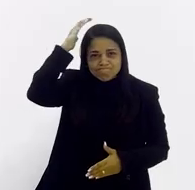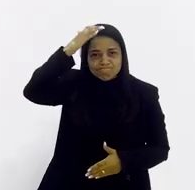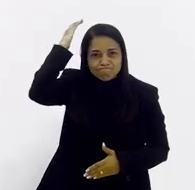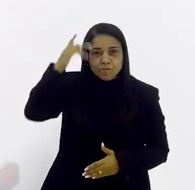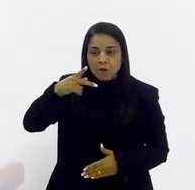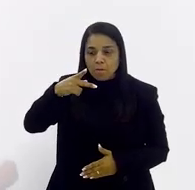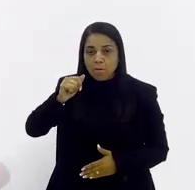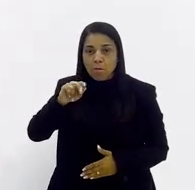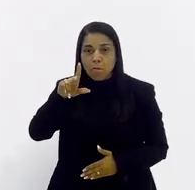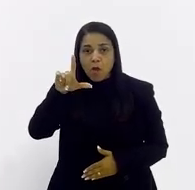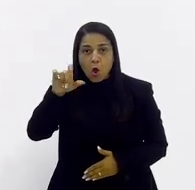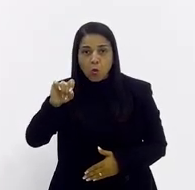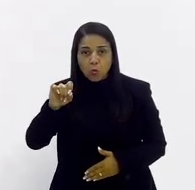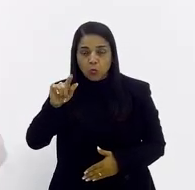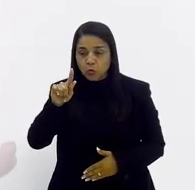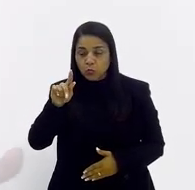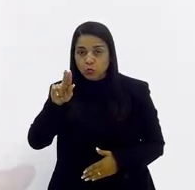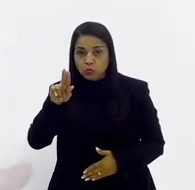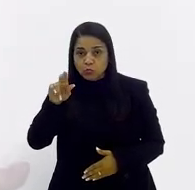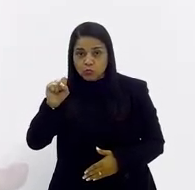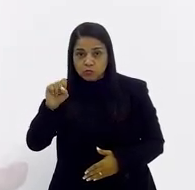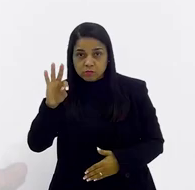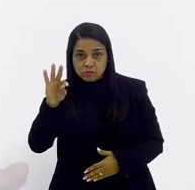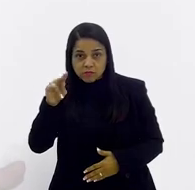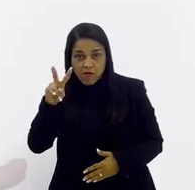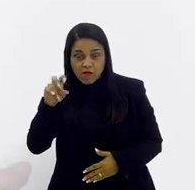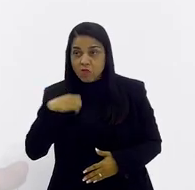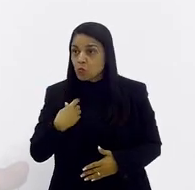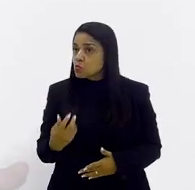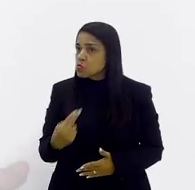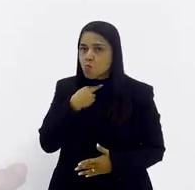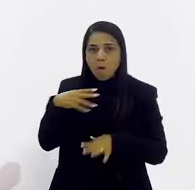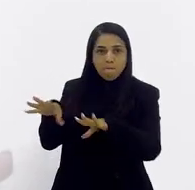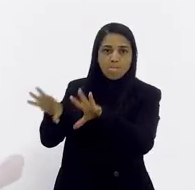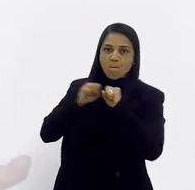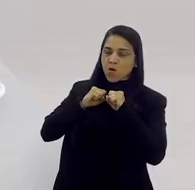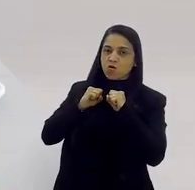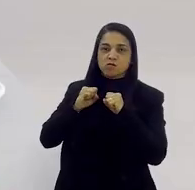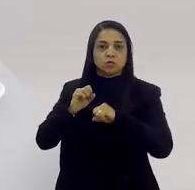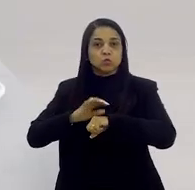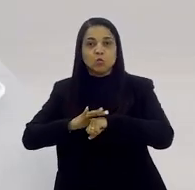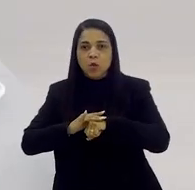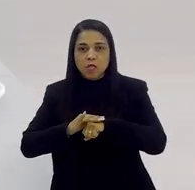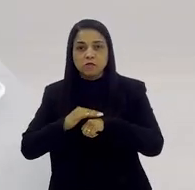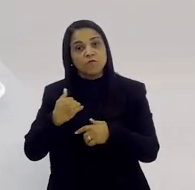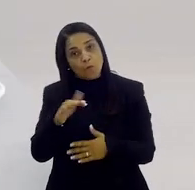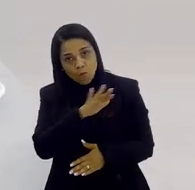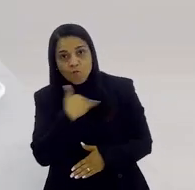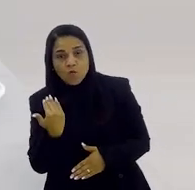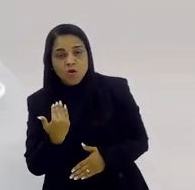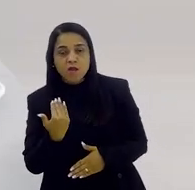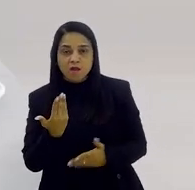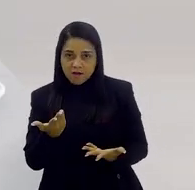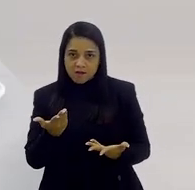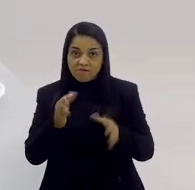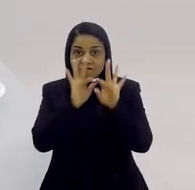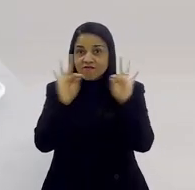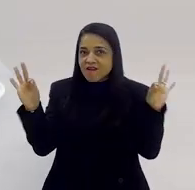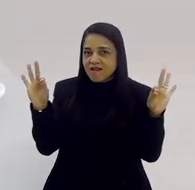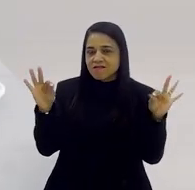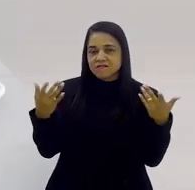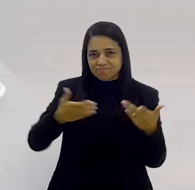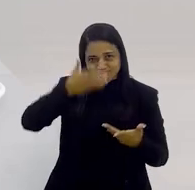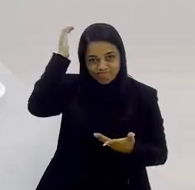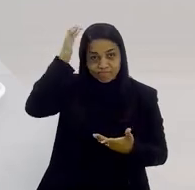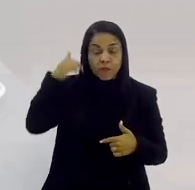não posso pegar essa doença porque se eu pegar essa doença eu vou morrer e realmente ele mudava porque minha mãe é uma senhora idosa já